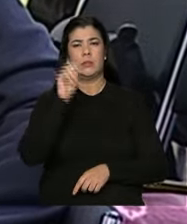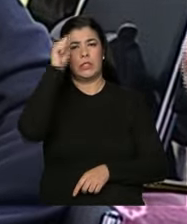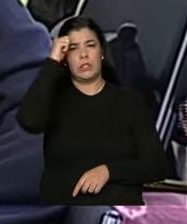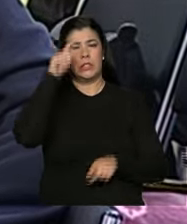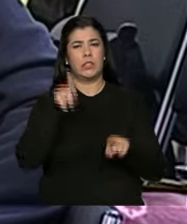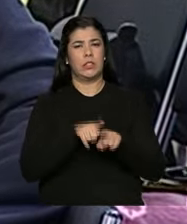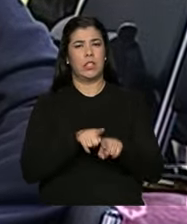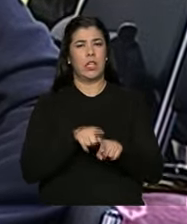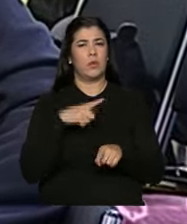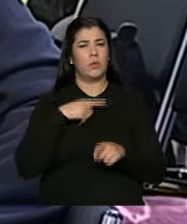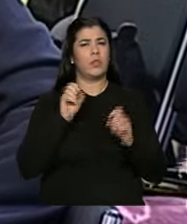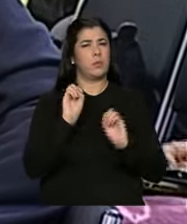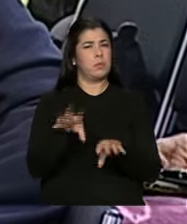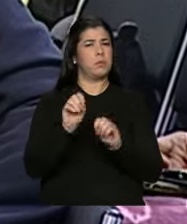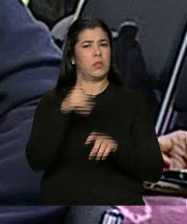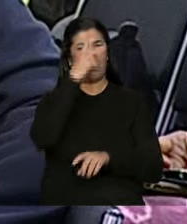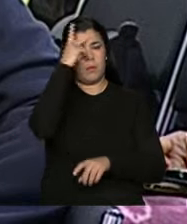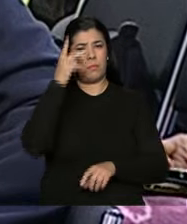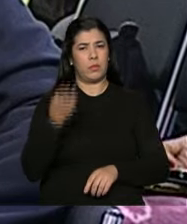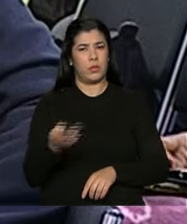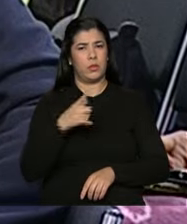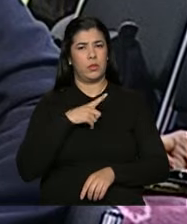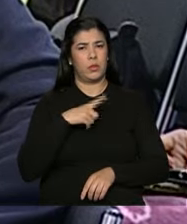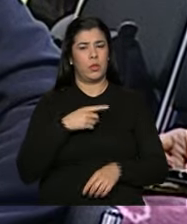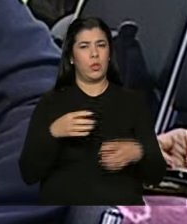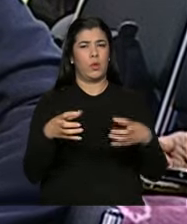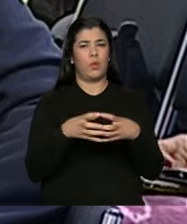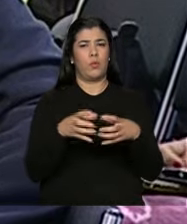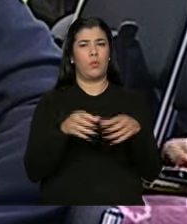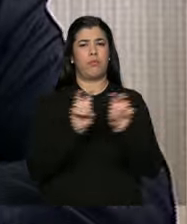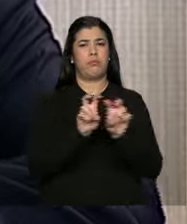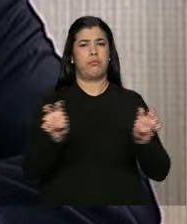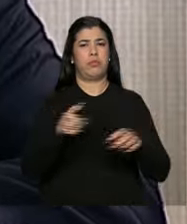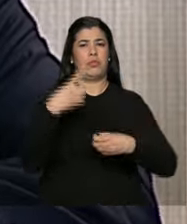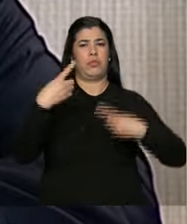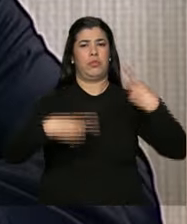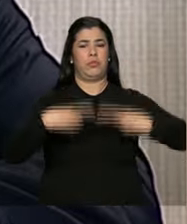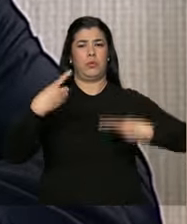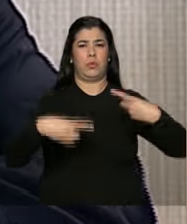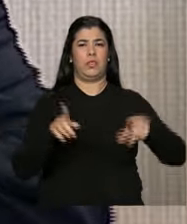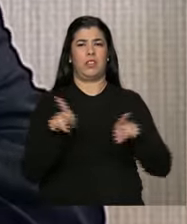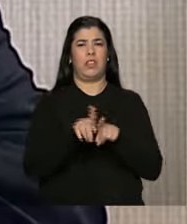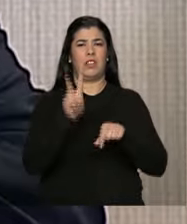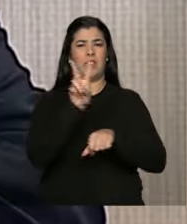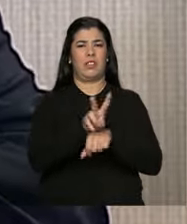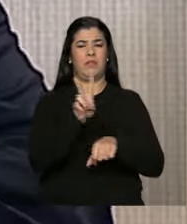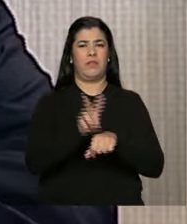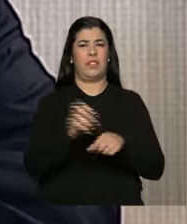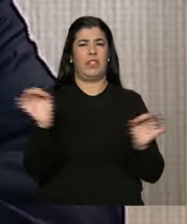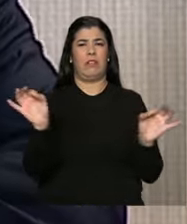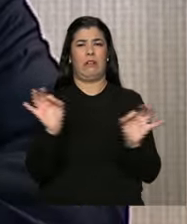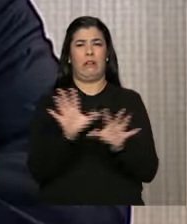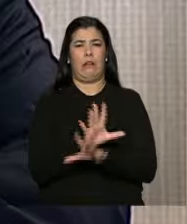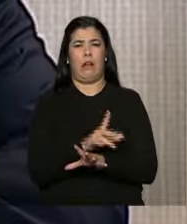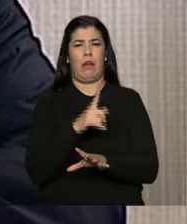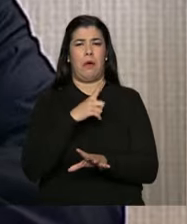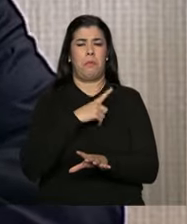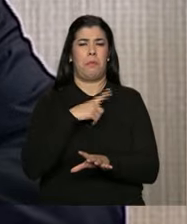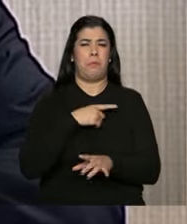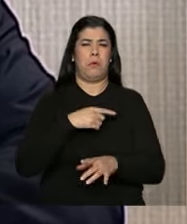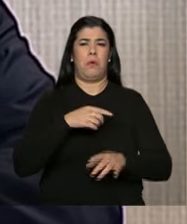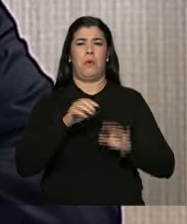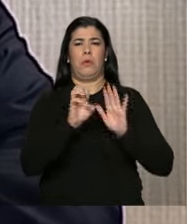defendiam, né, a a chamada bancada da bala, que que defendiam políticas que acabam com o estatuto do desarmamento e